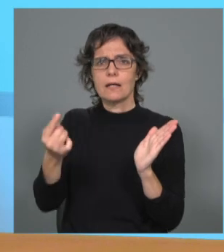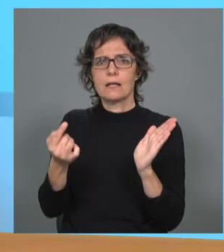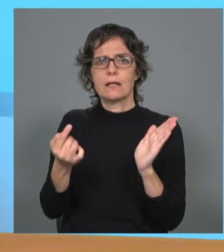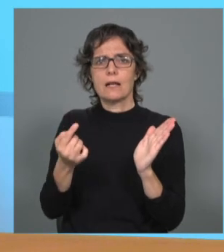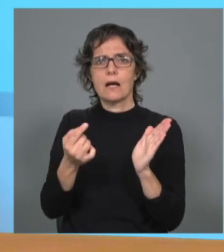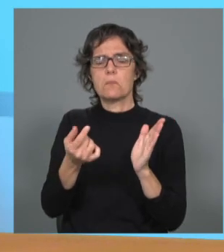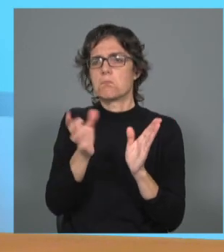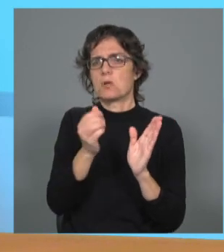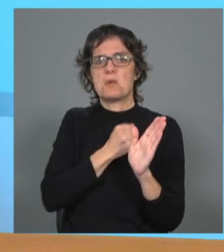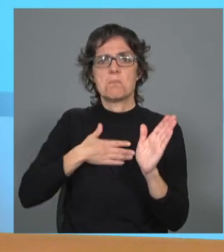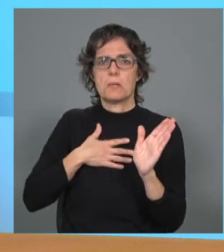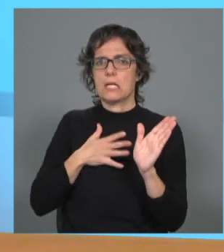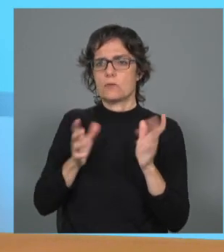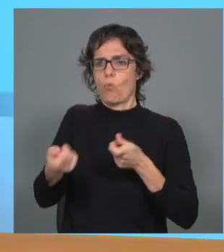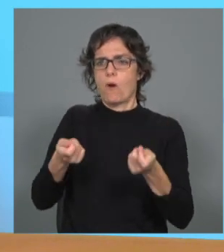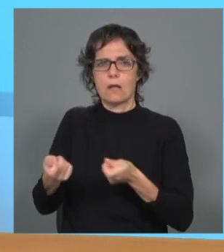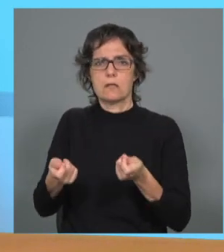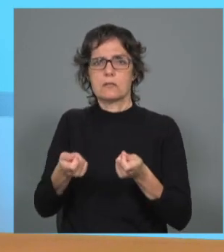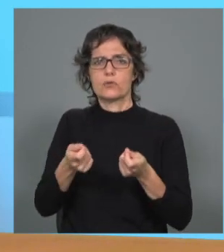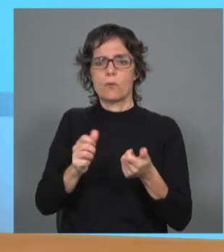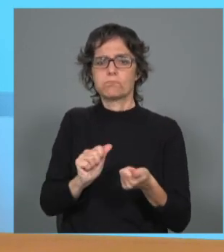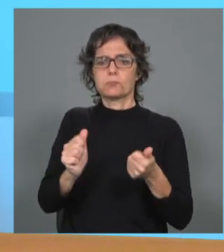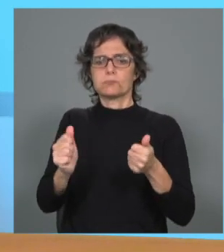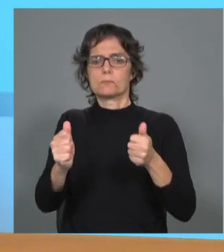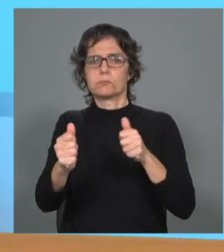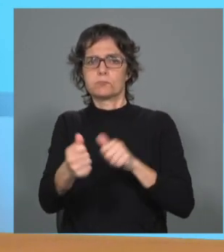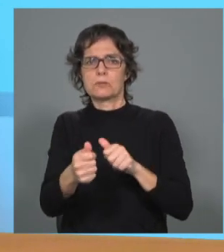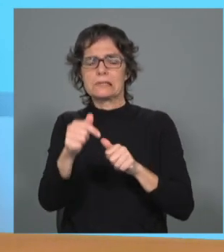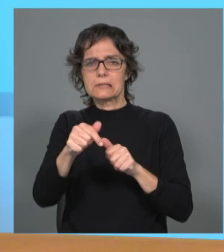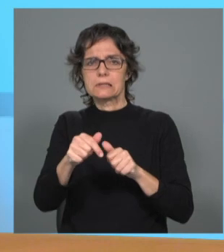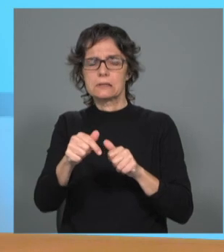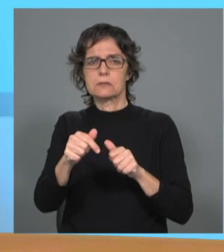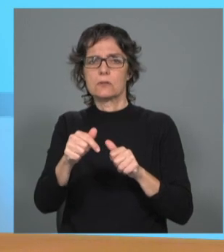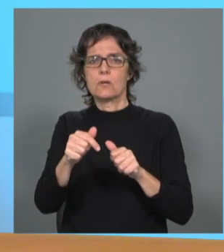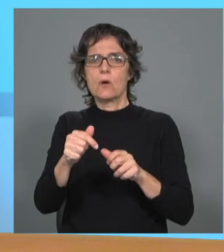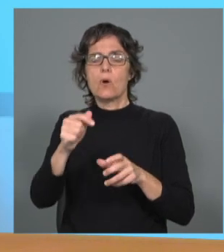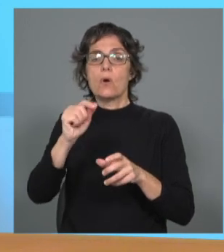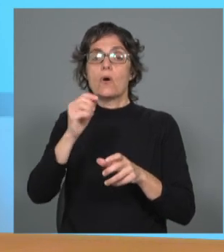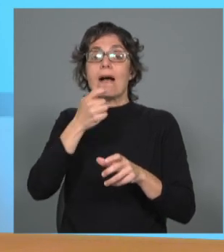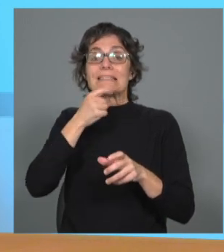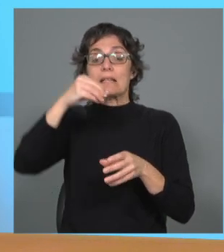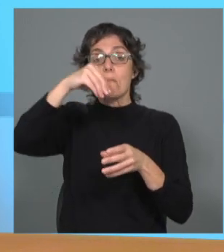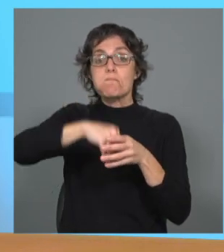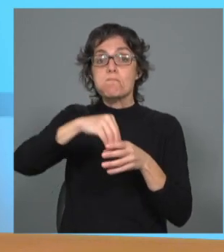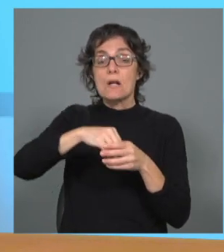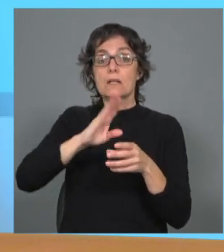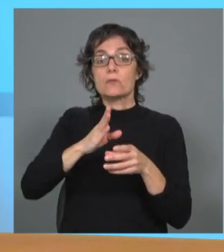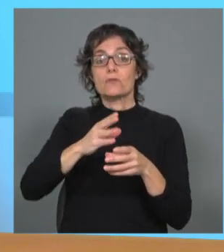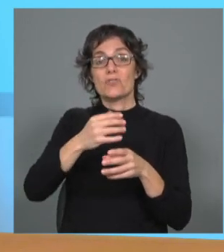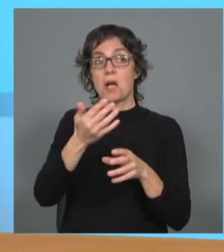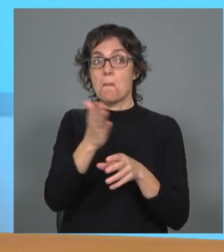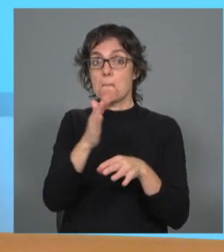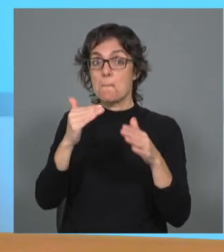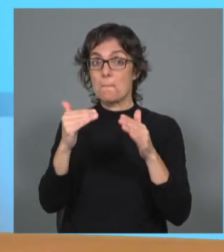das organizações começa a acontecer quando há pelo menos 20% de mulheres em cargos de liderança.